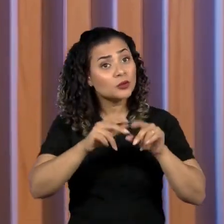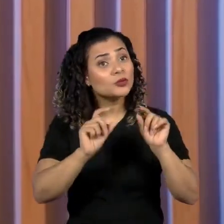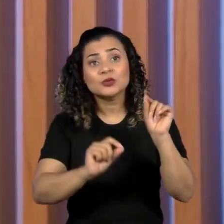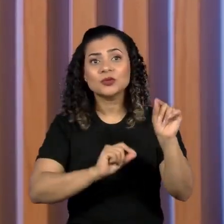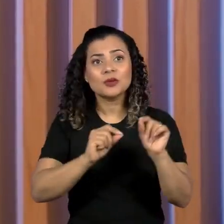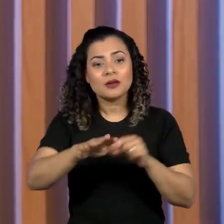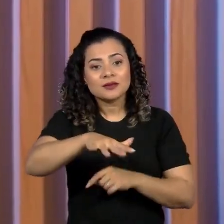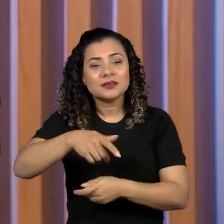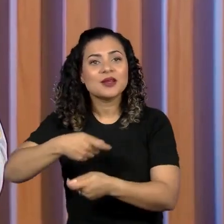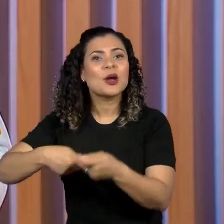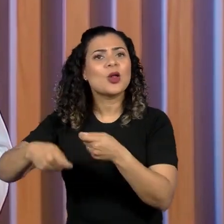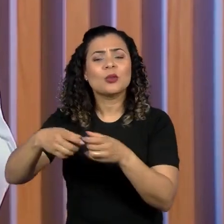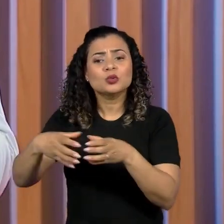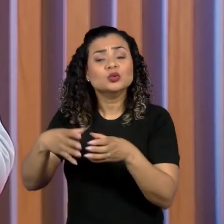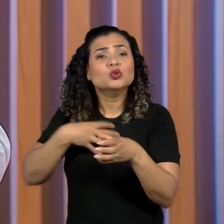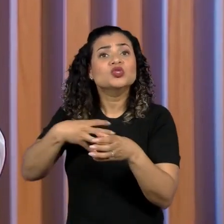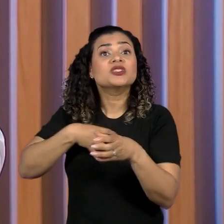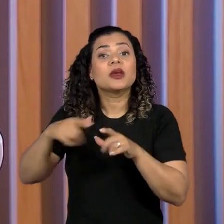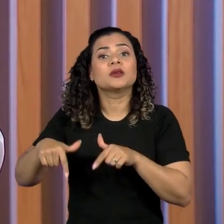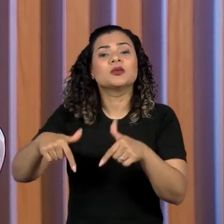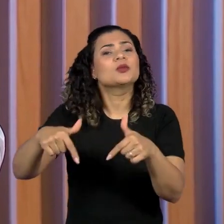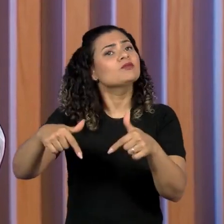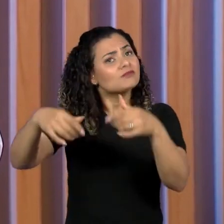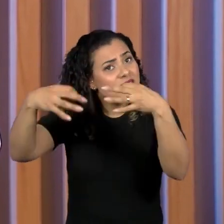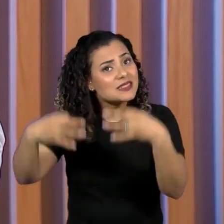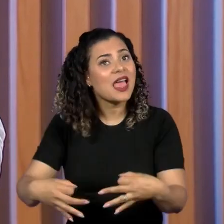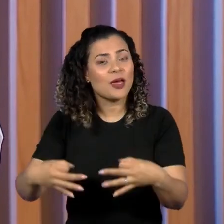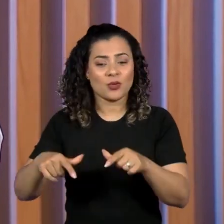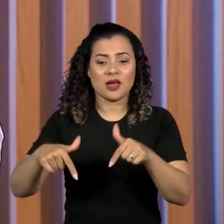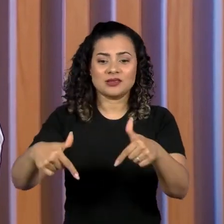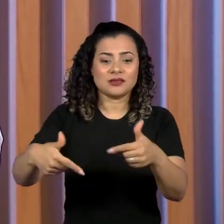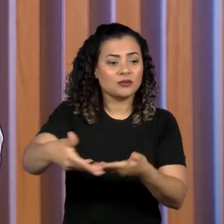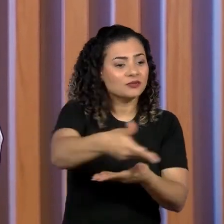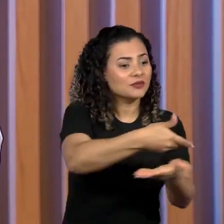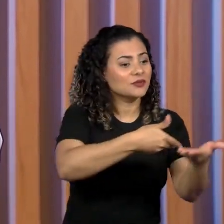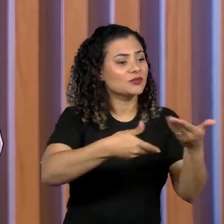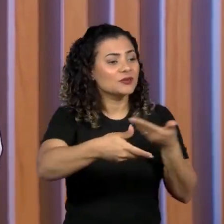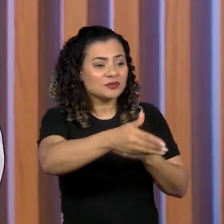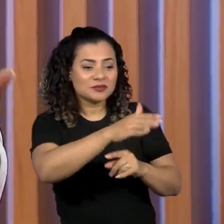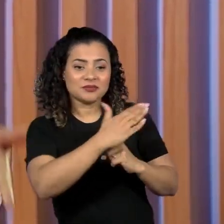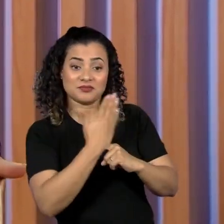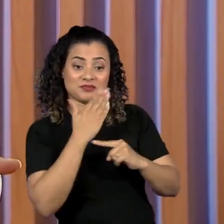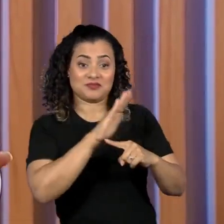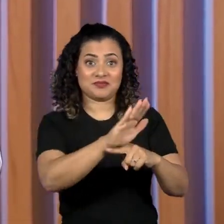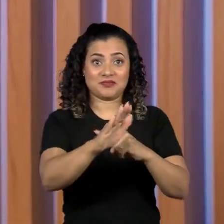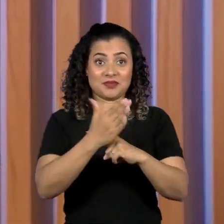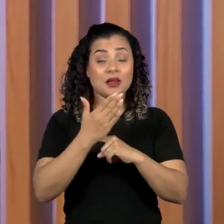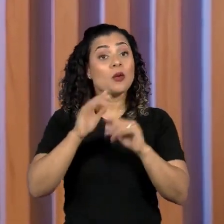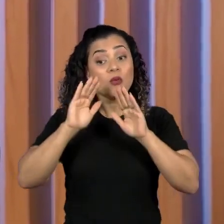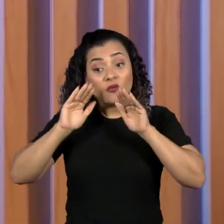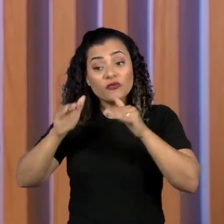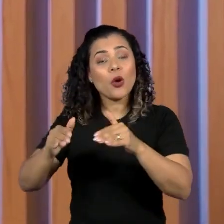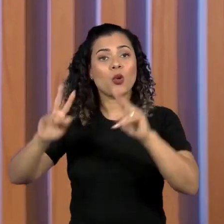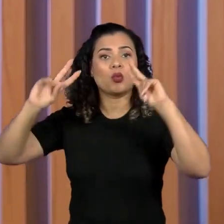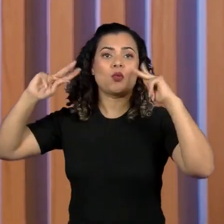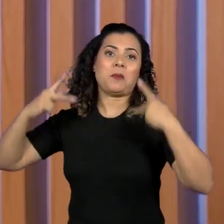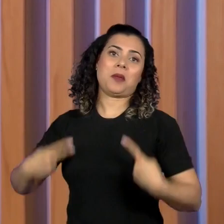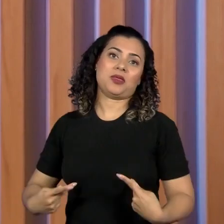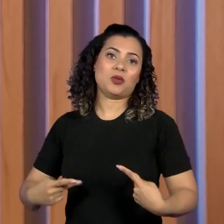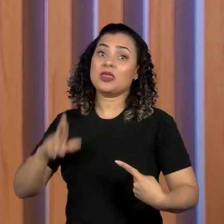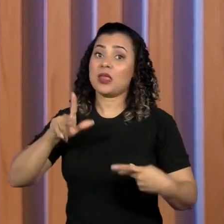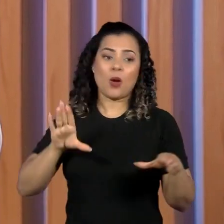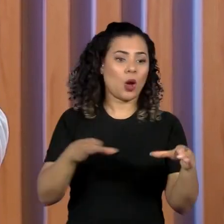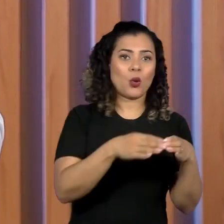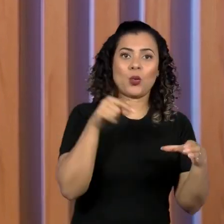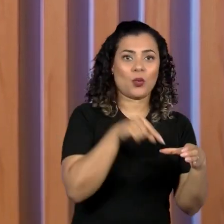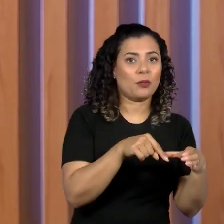sistema econômico eficaz e mais justo, já que tem como fundamento o ser humano e não o lucro. Só no